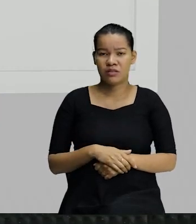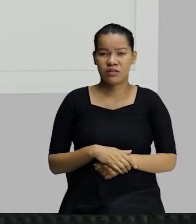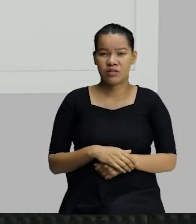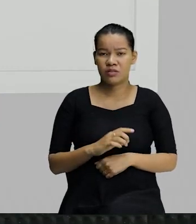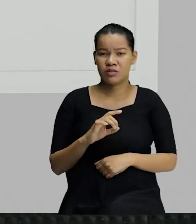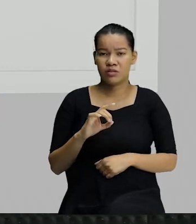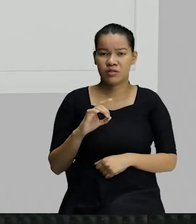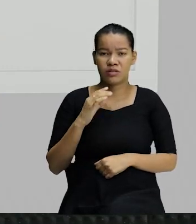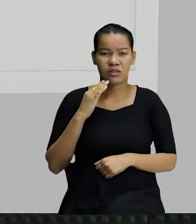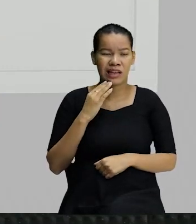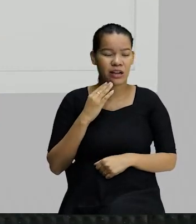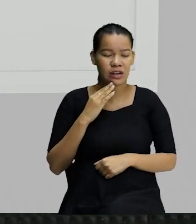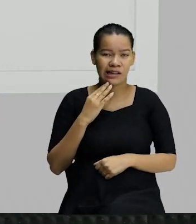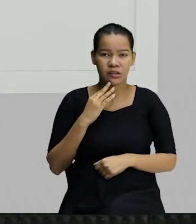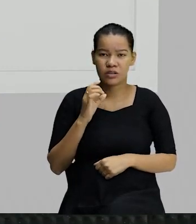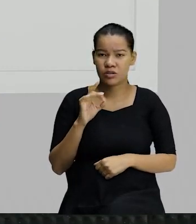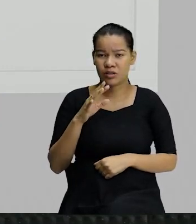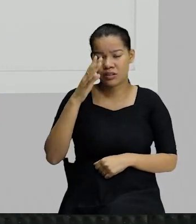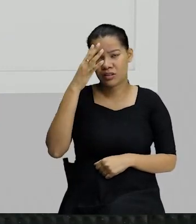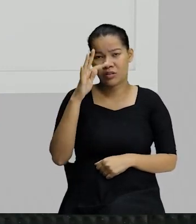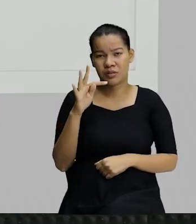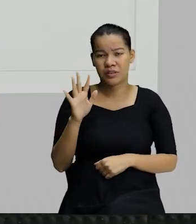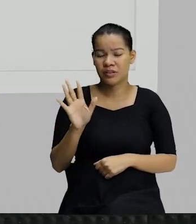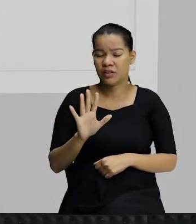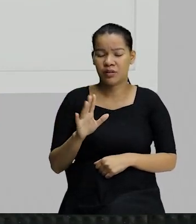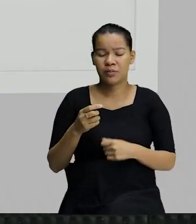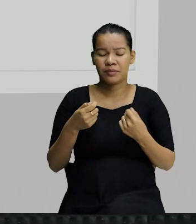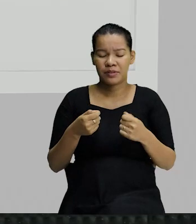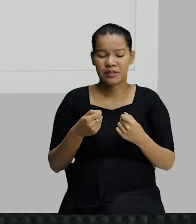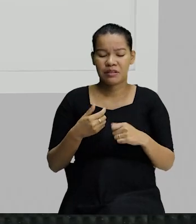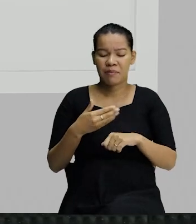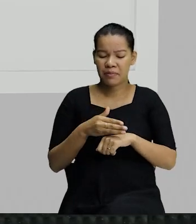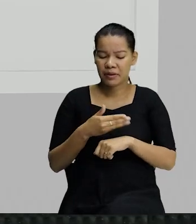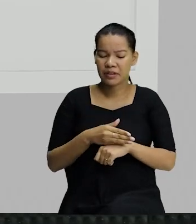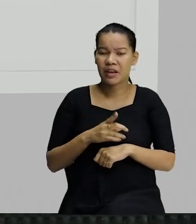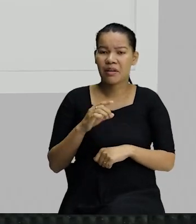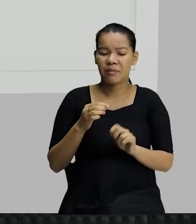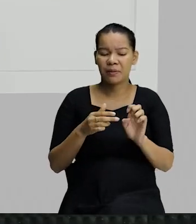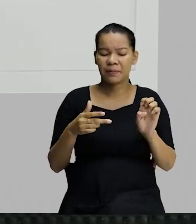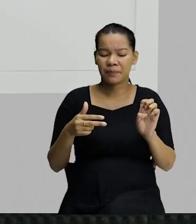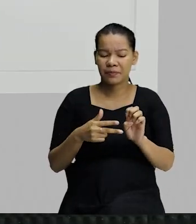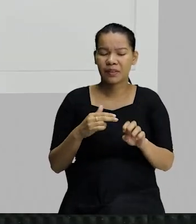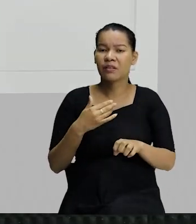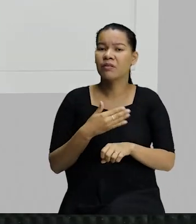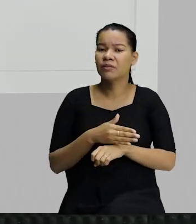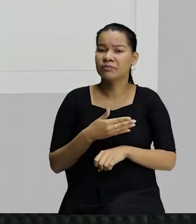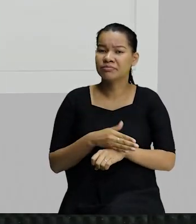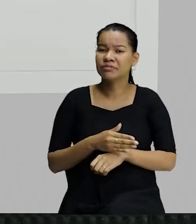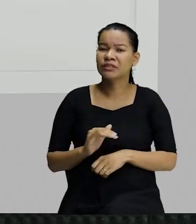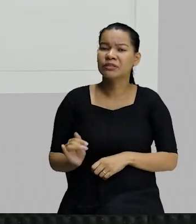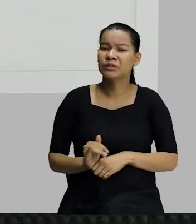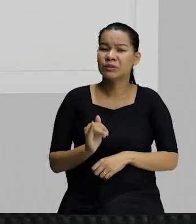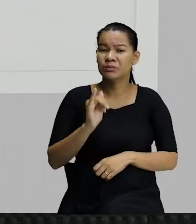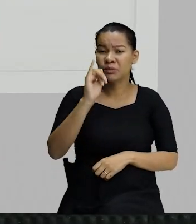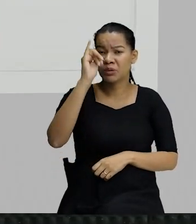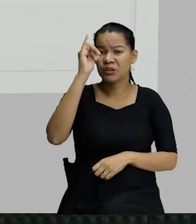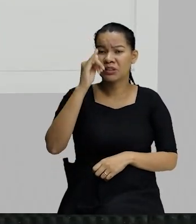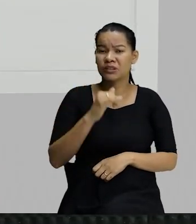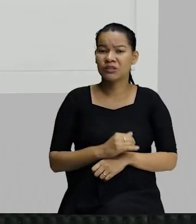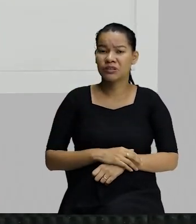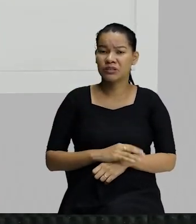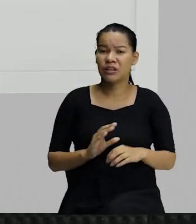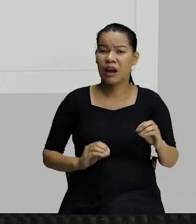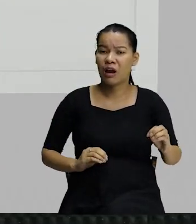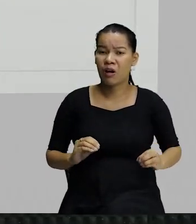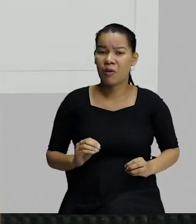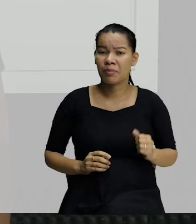no elemento teórico, eu preciso da prática, tá? A prática é um elemento importante na obra aristotélica, tá? Na obra Ética